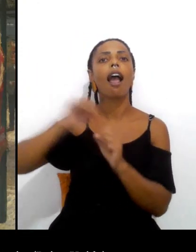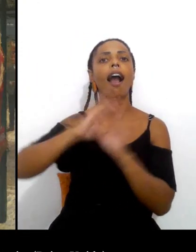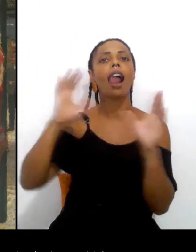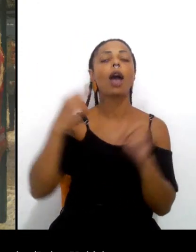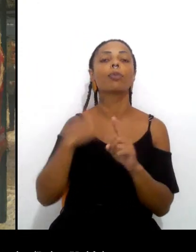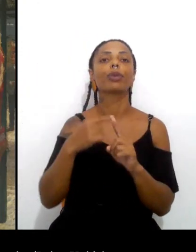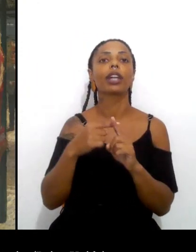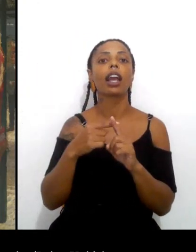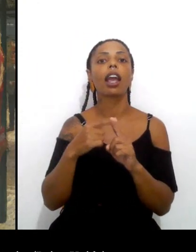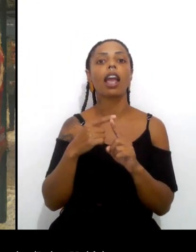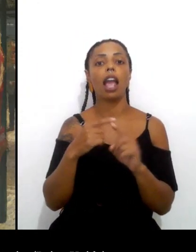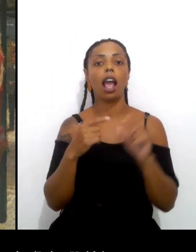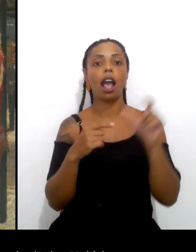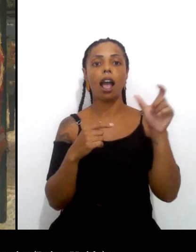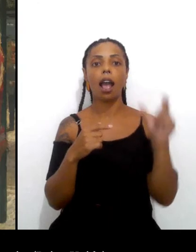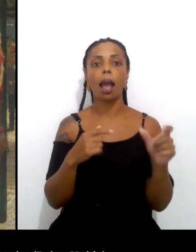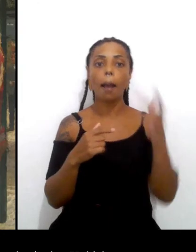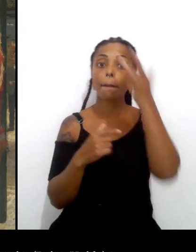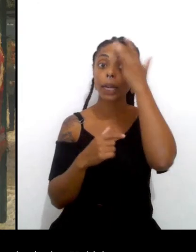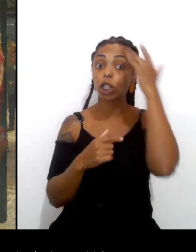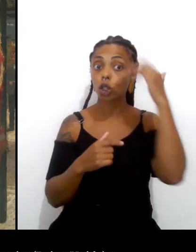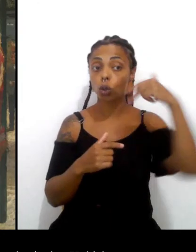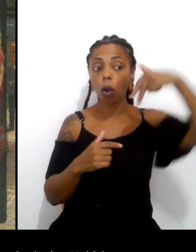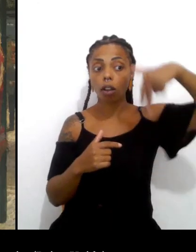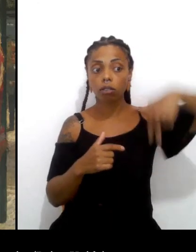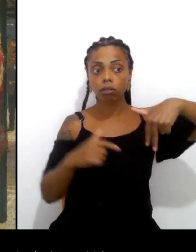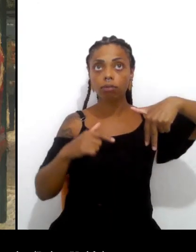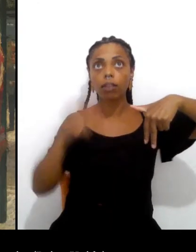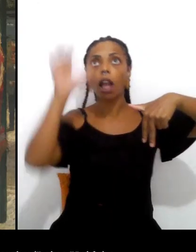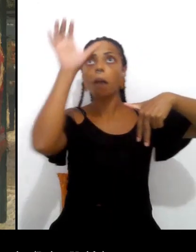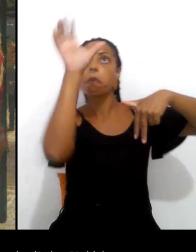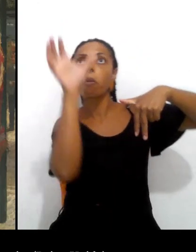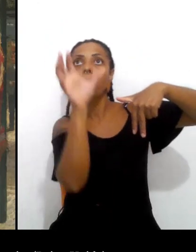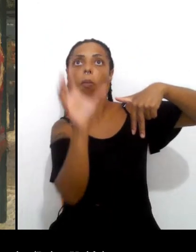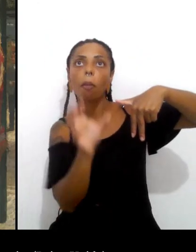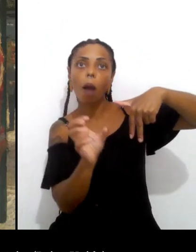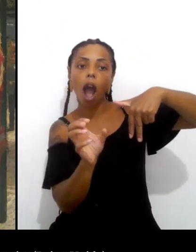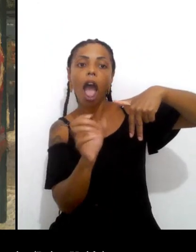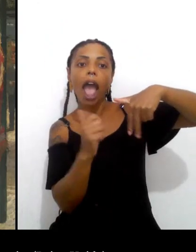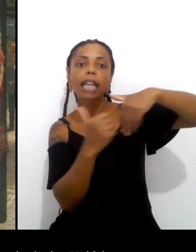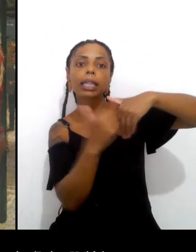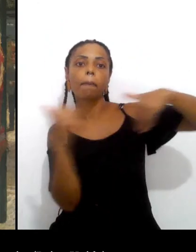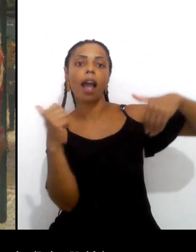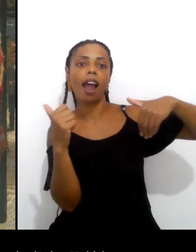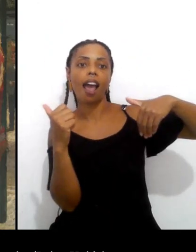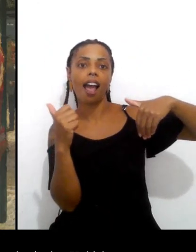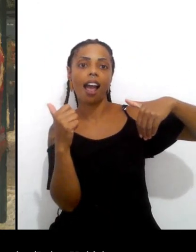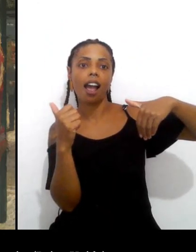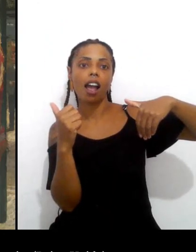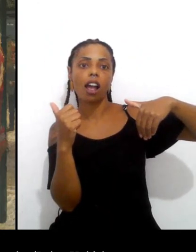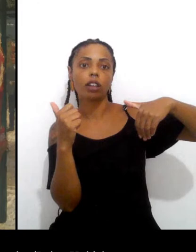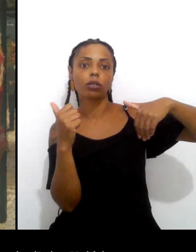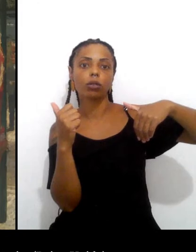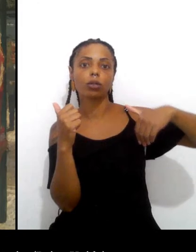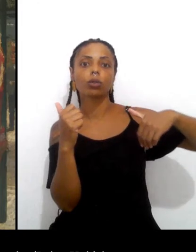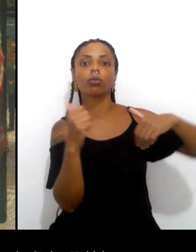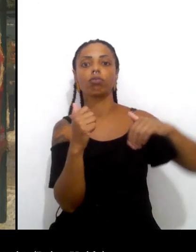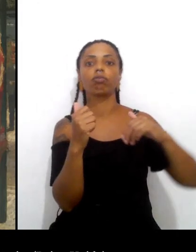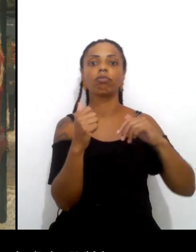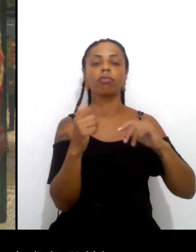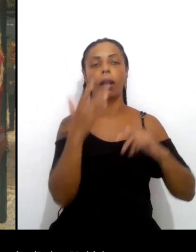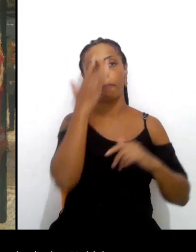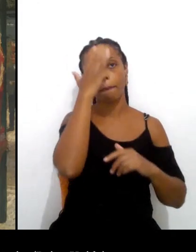das figuras de homens que aparecem na pintura as figuras de homens usam um